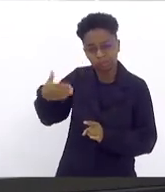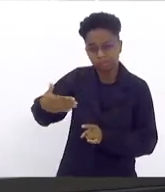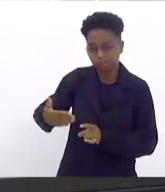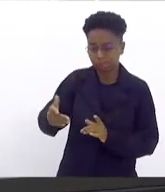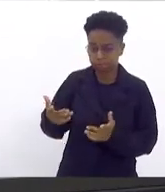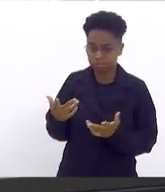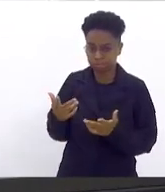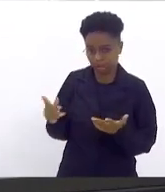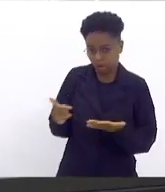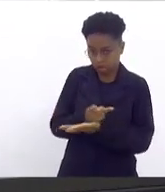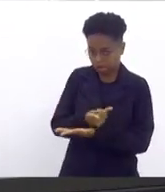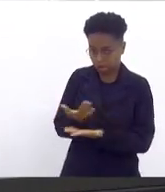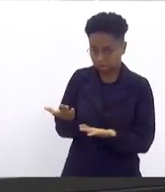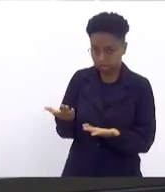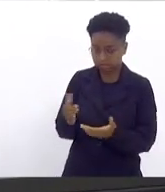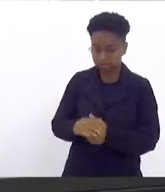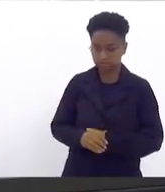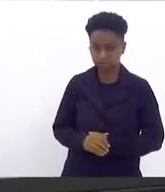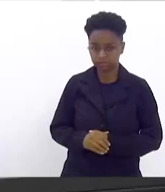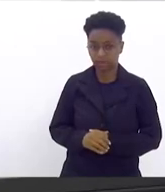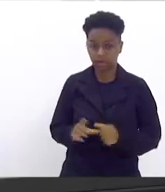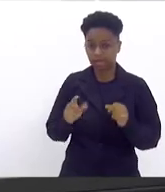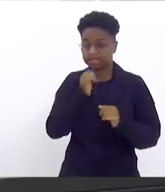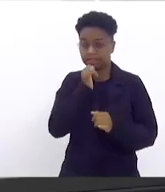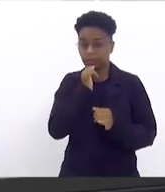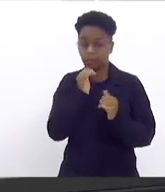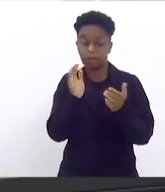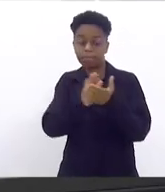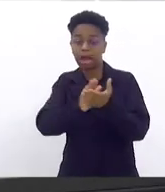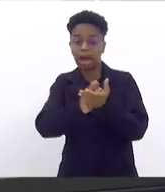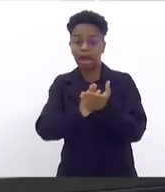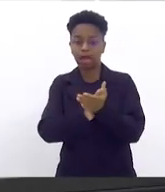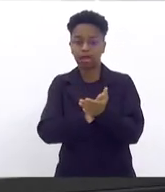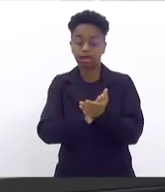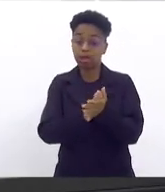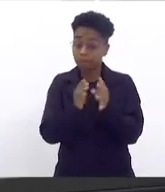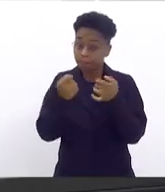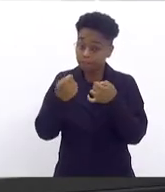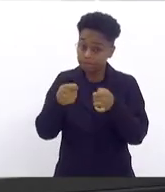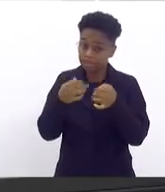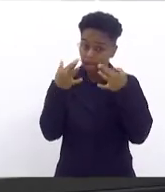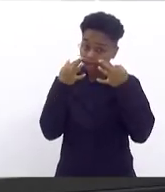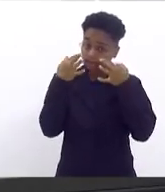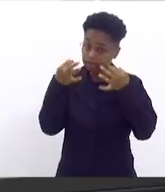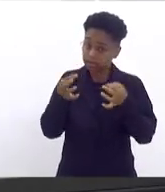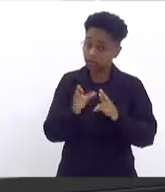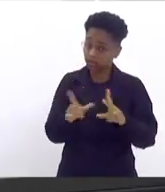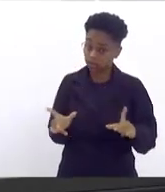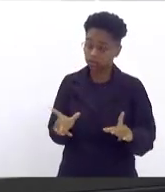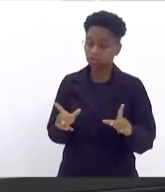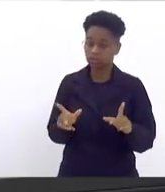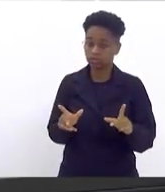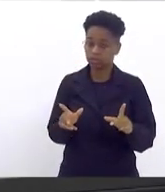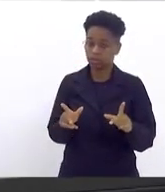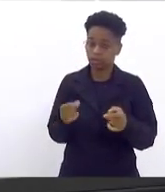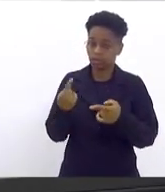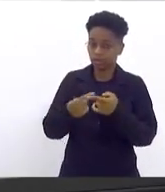né? O bater palmas, ele precisa ser olhado de uma forma diferente para as